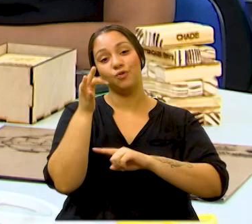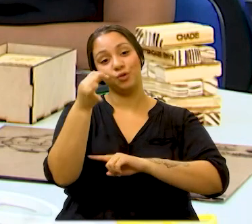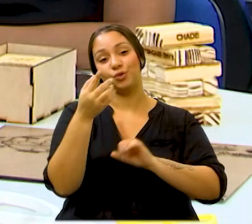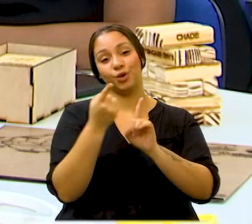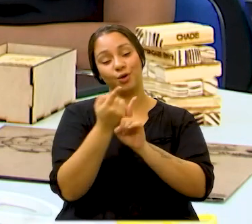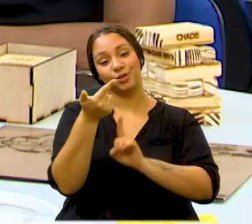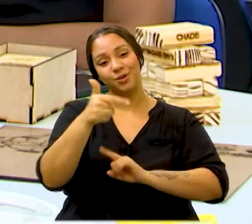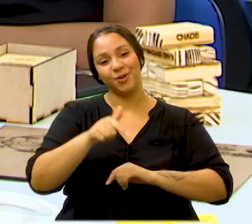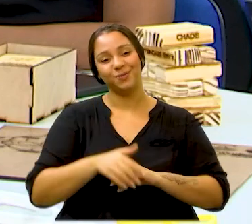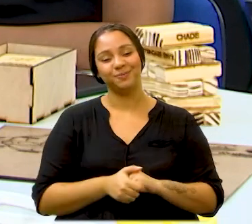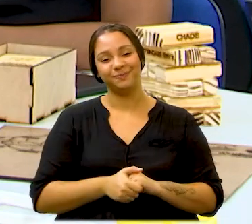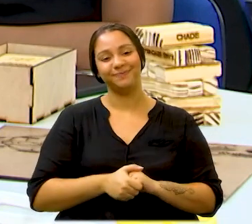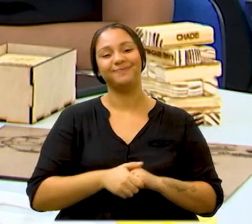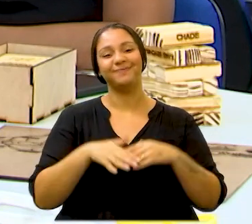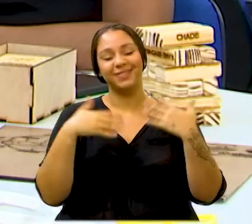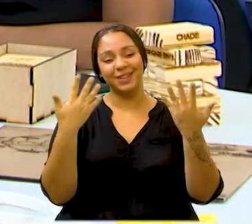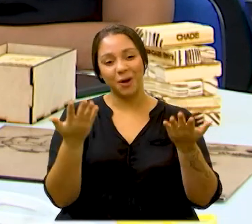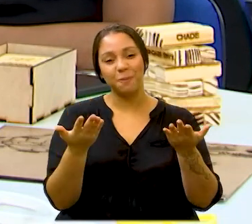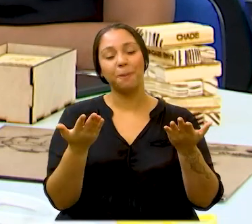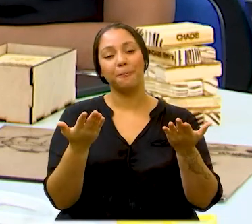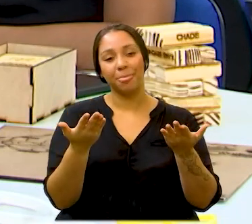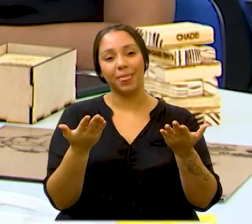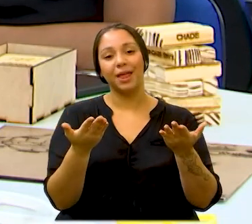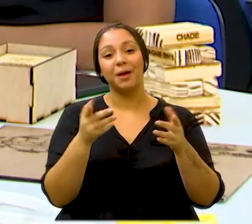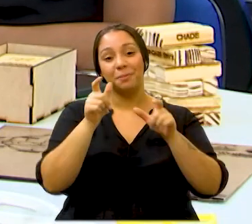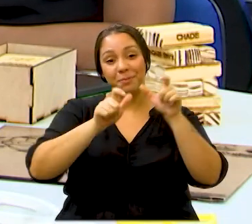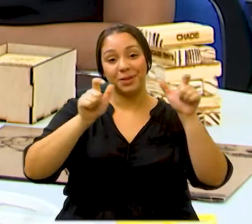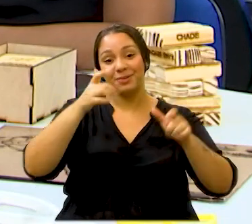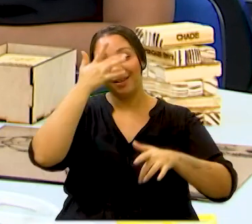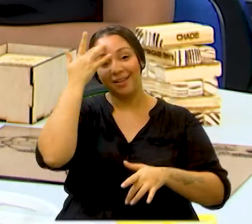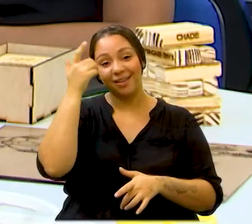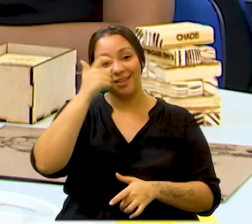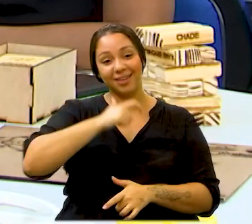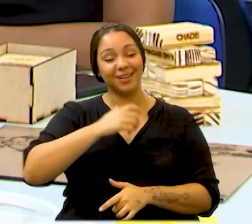agradeço. E até uma próxima oportunidade. Obrigada. É isso aí. Bom,